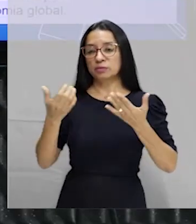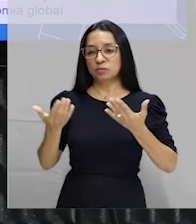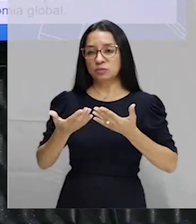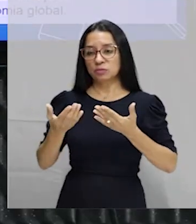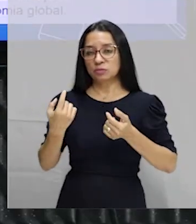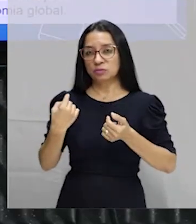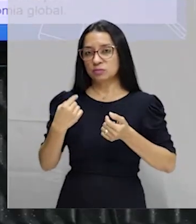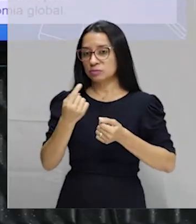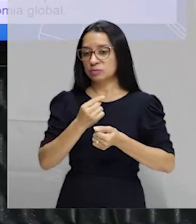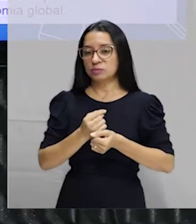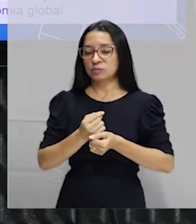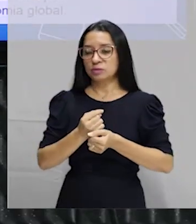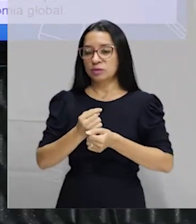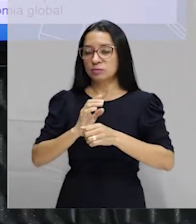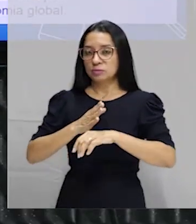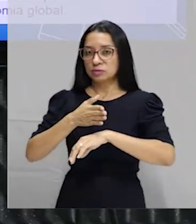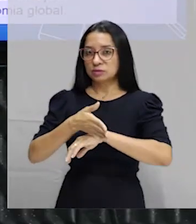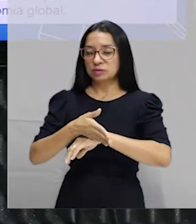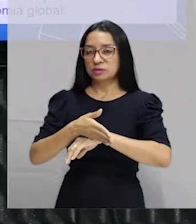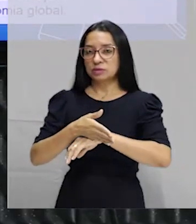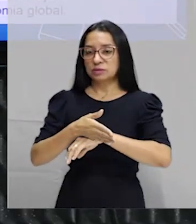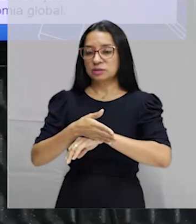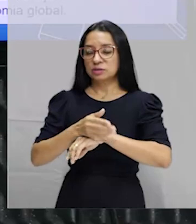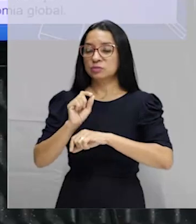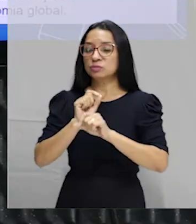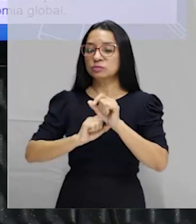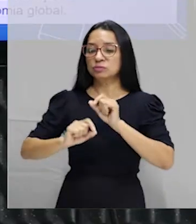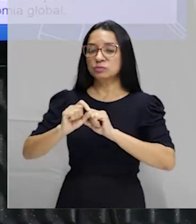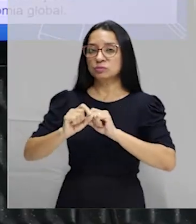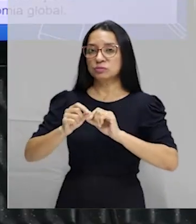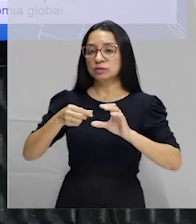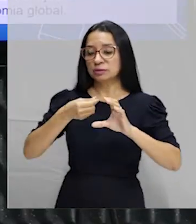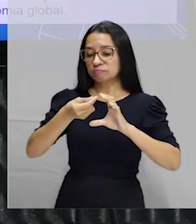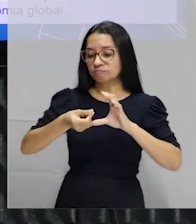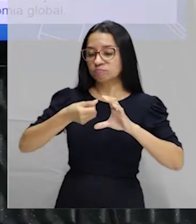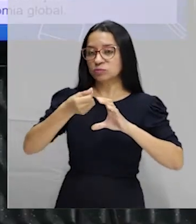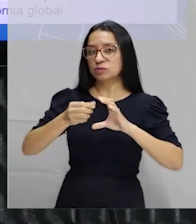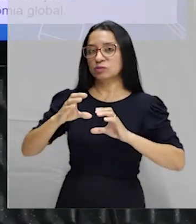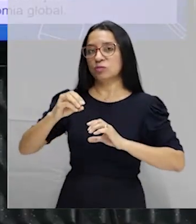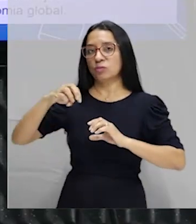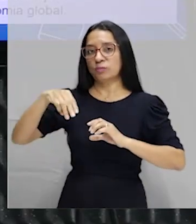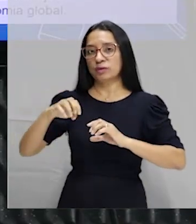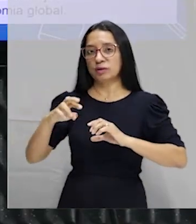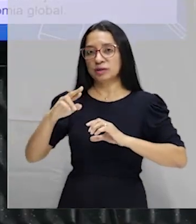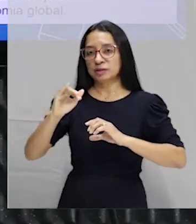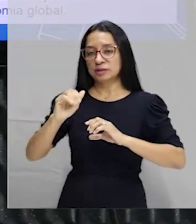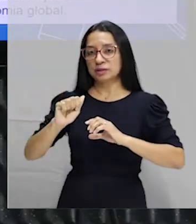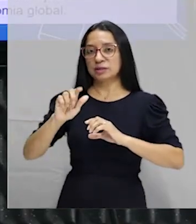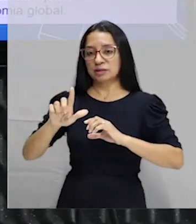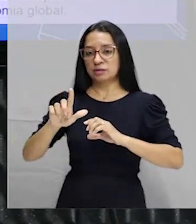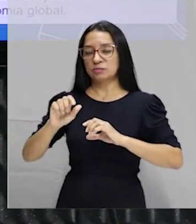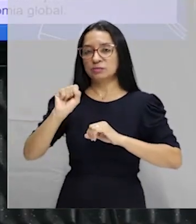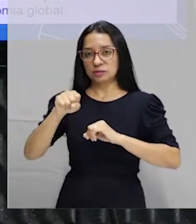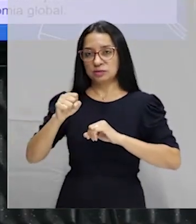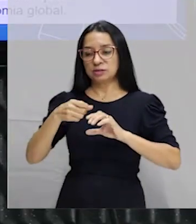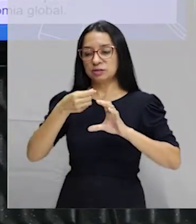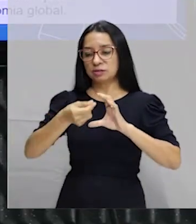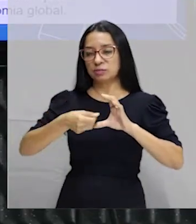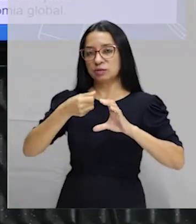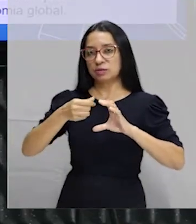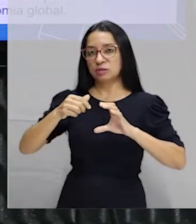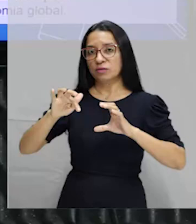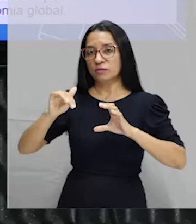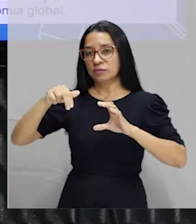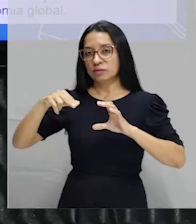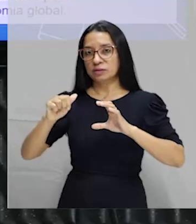não estamos inseridos na lógica do capitalismo comercial. Hoje estamos inseridos na lógica do capitalismo financeiro ou